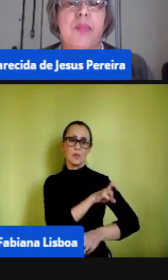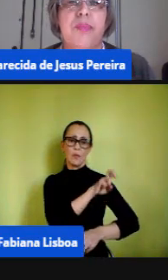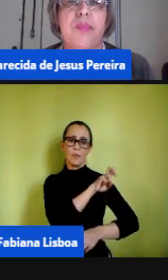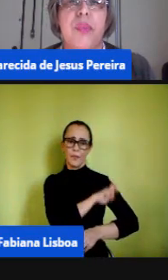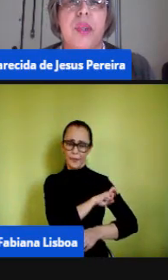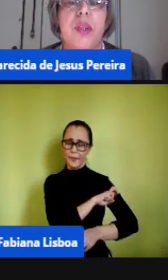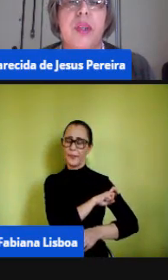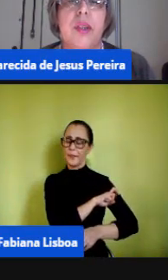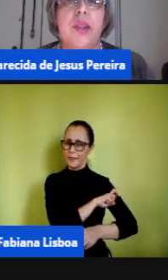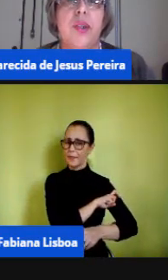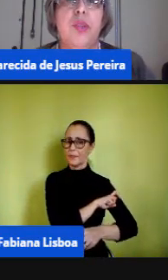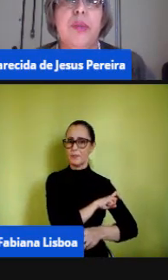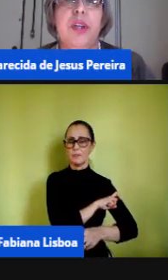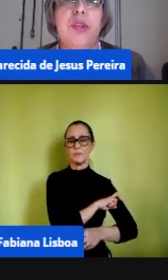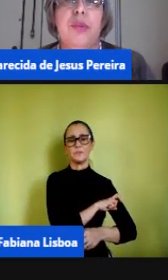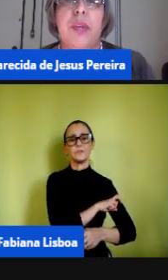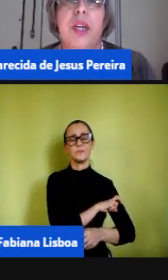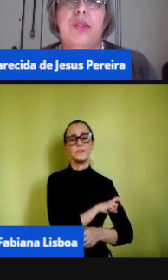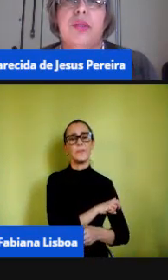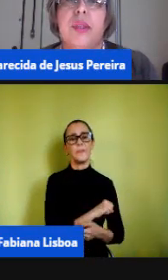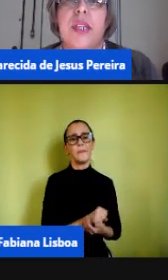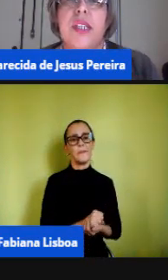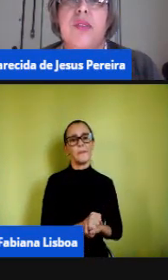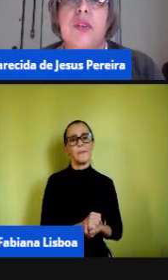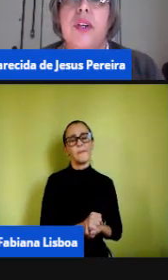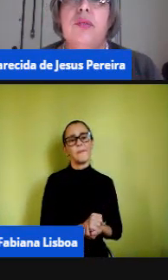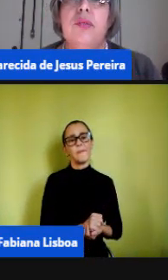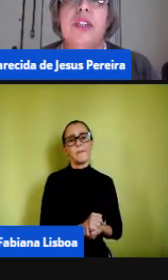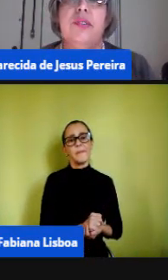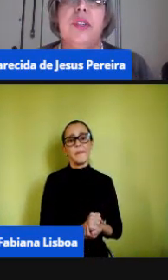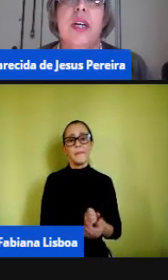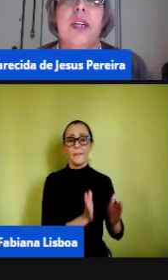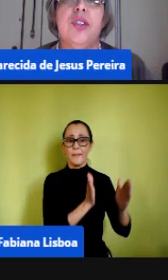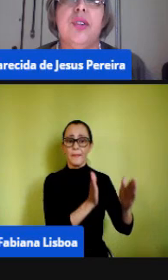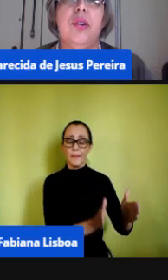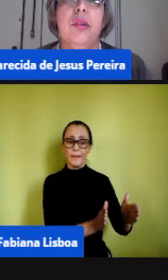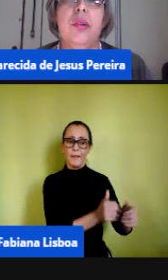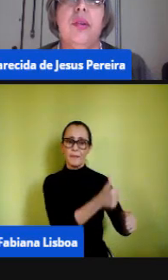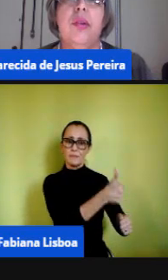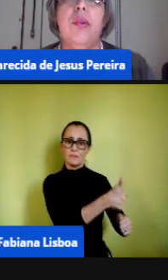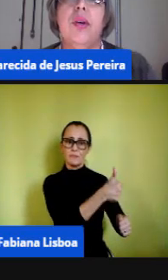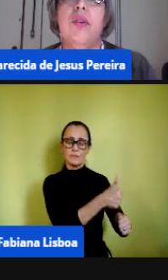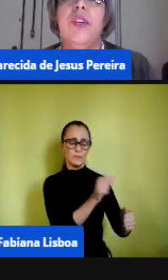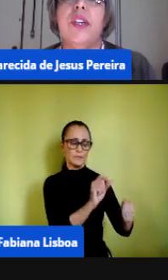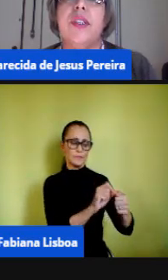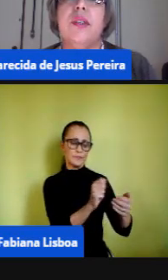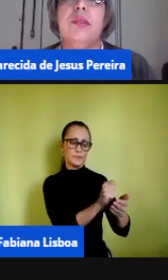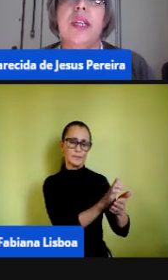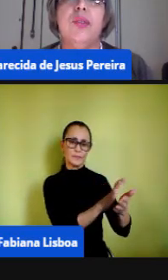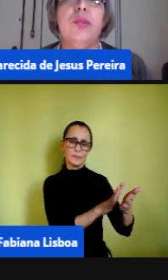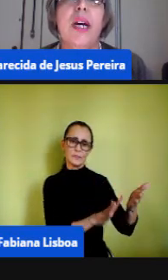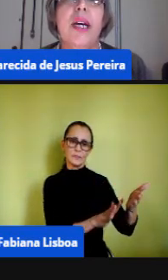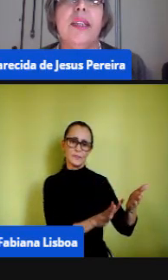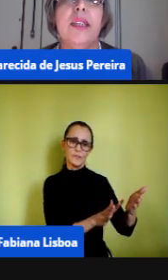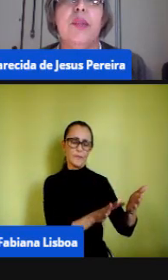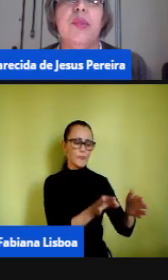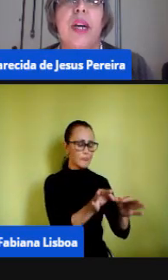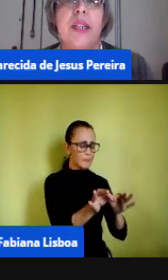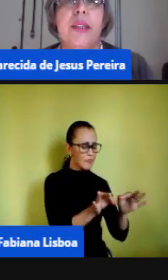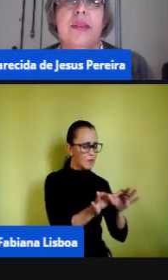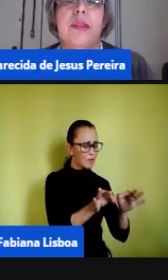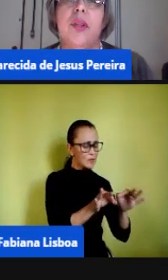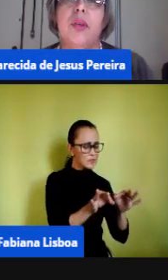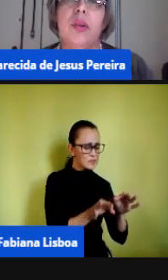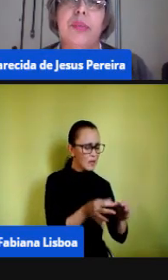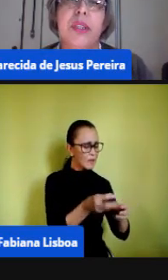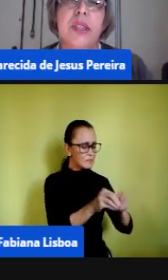fundamental. No primeiro momento, desenvolverão uma atividade com a confecção da toalha da